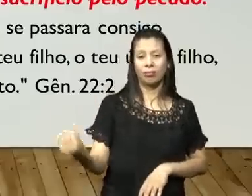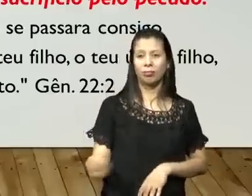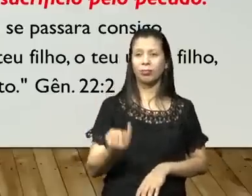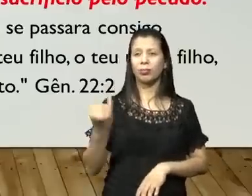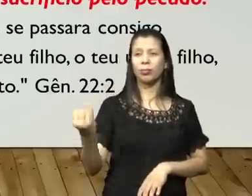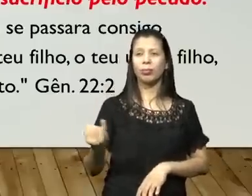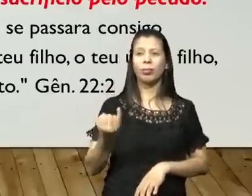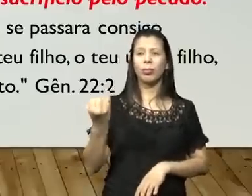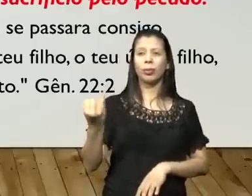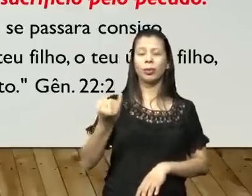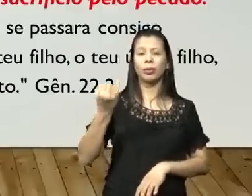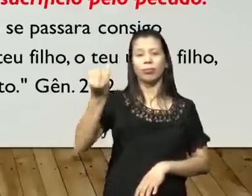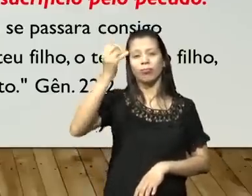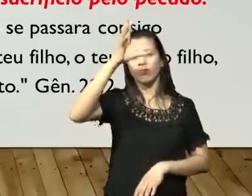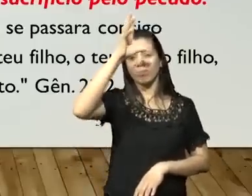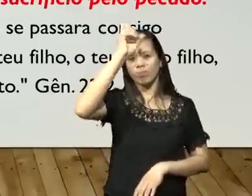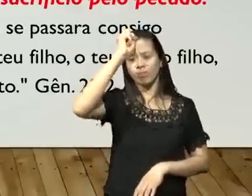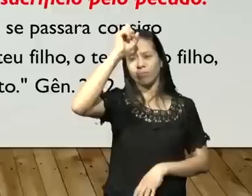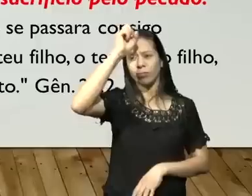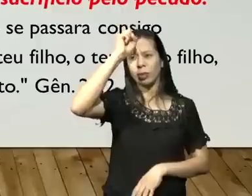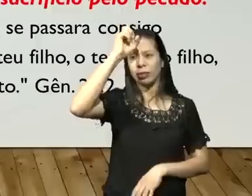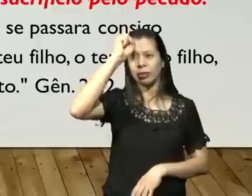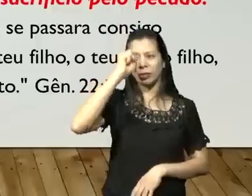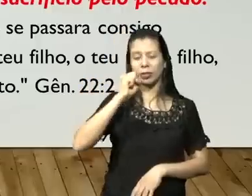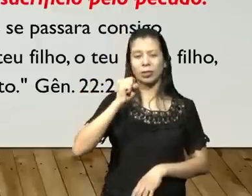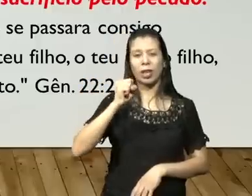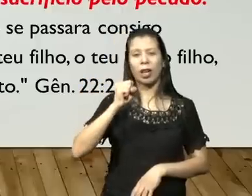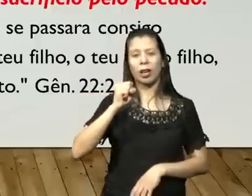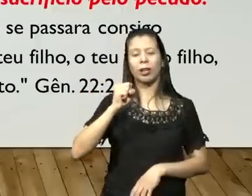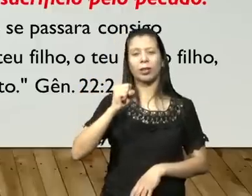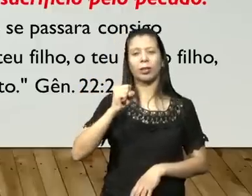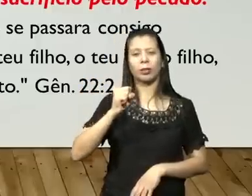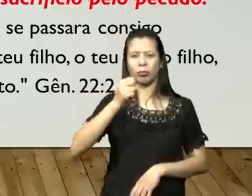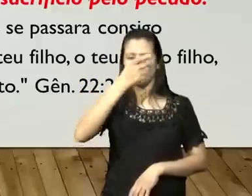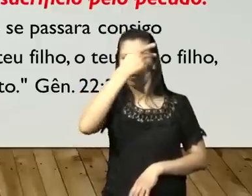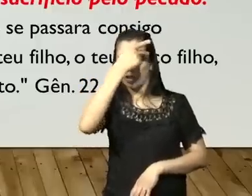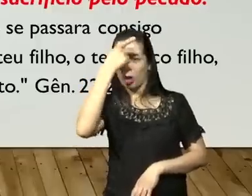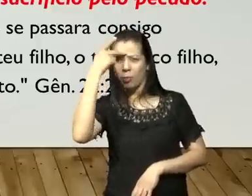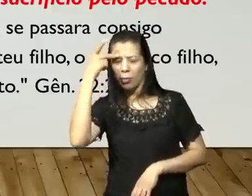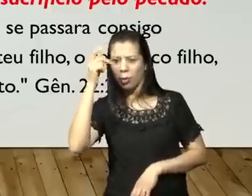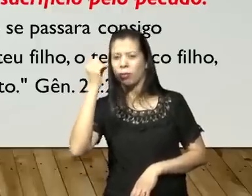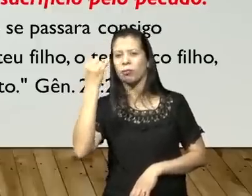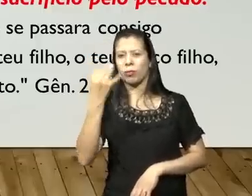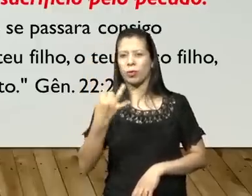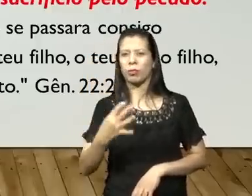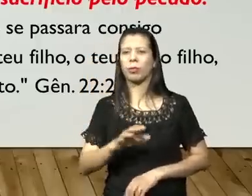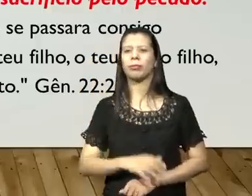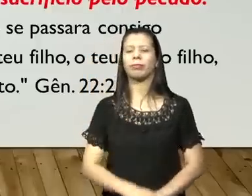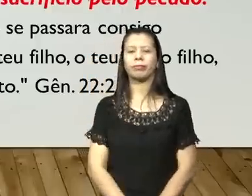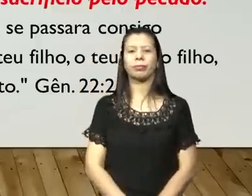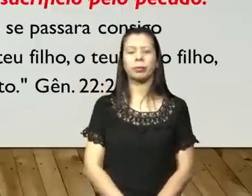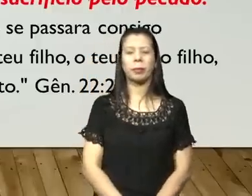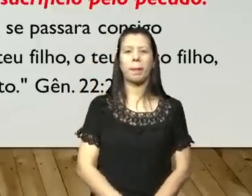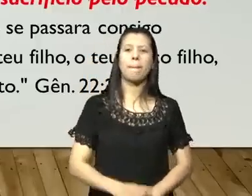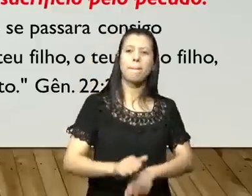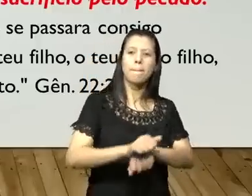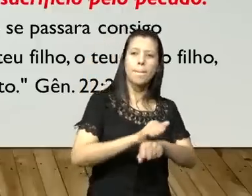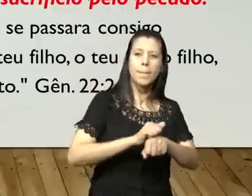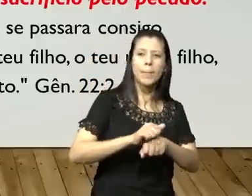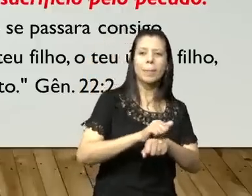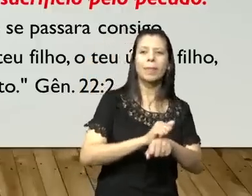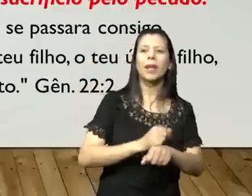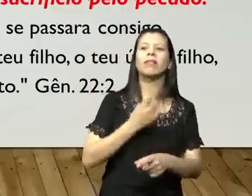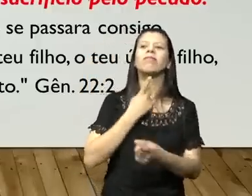presta bem atenção Depois você confere lá Abraão desejar a grandemente ver o prometido Salvador todos os